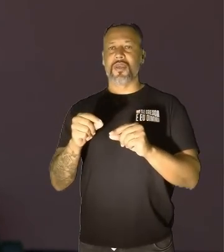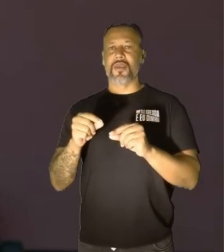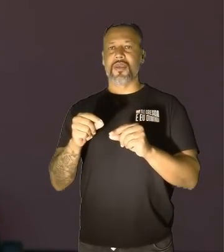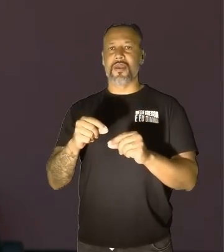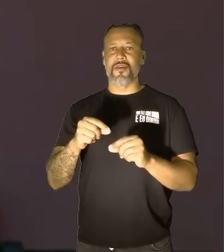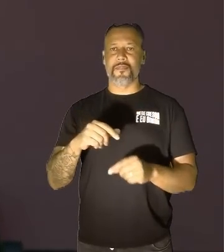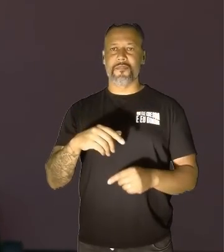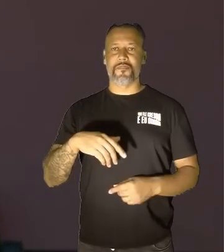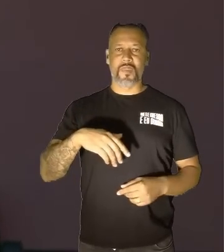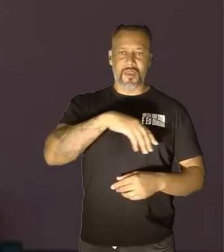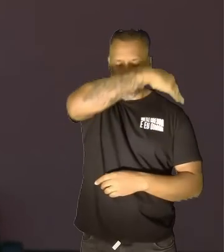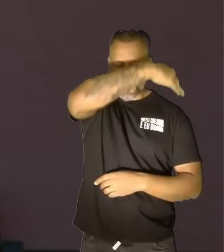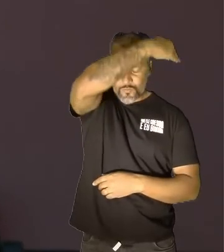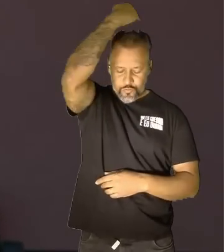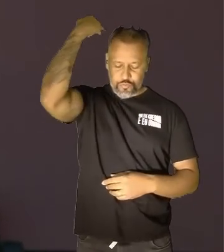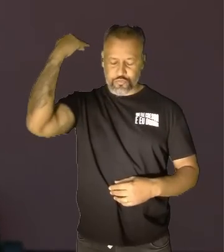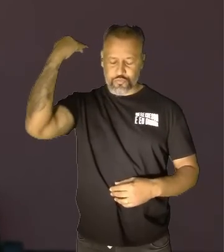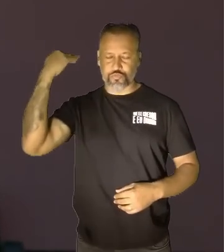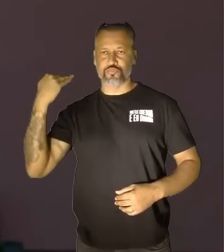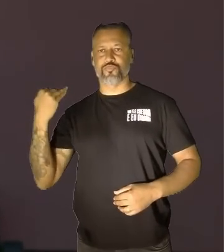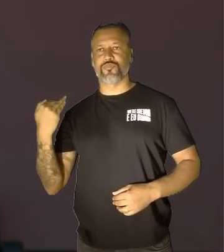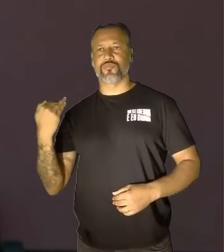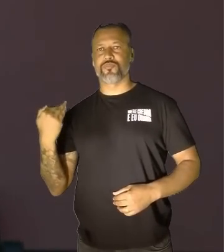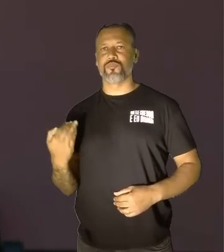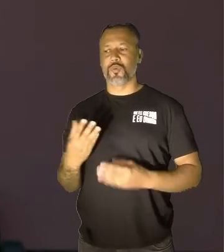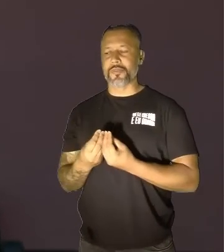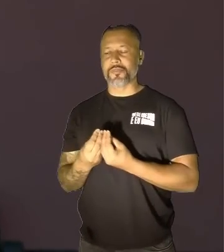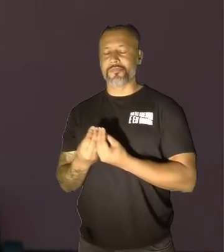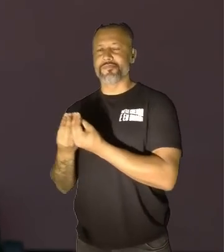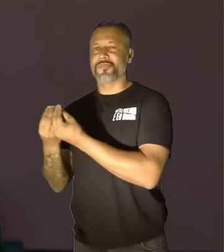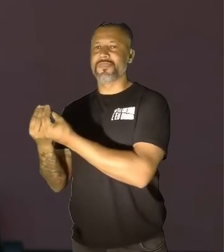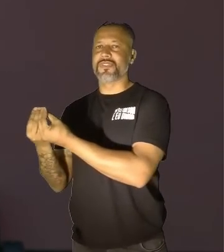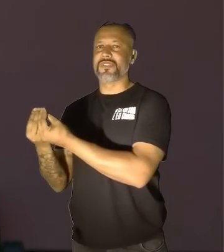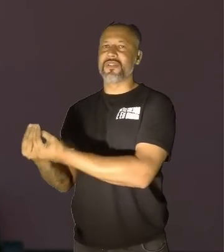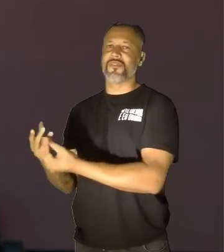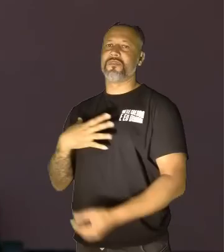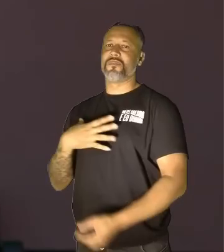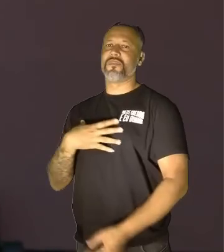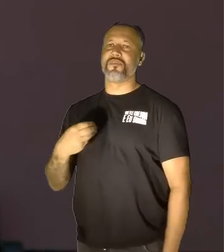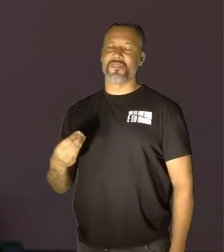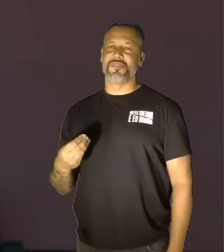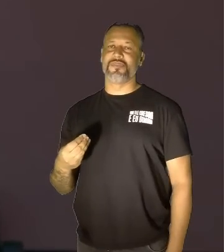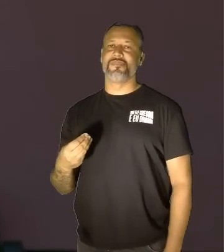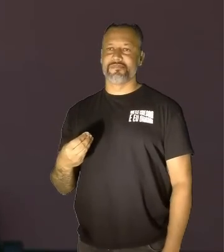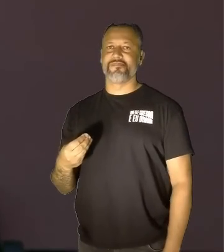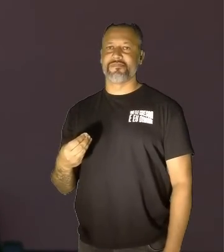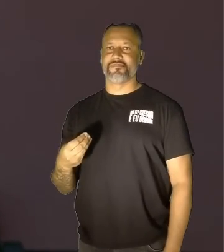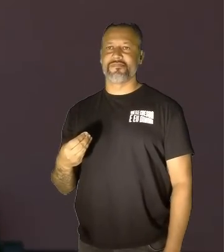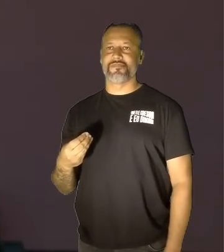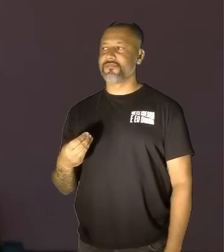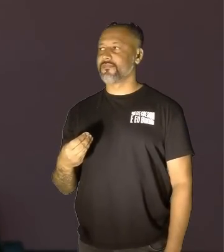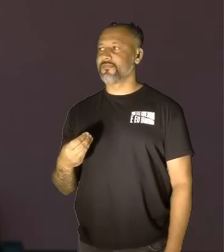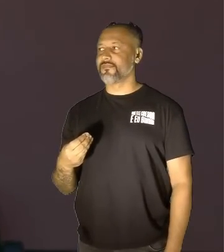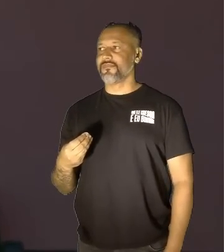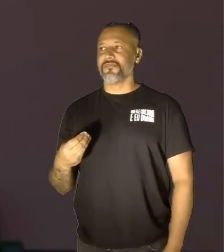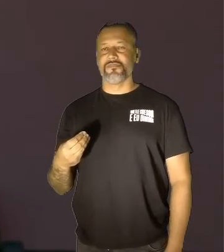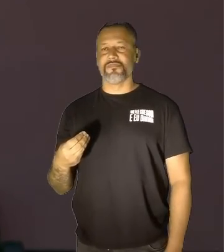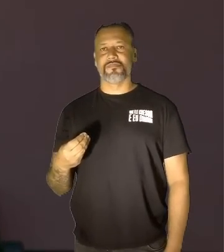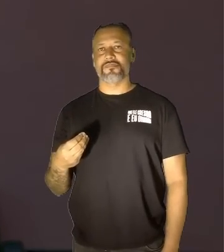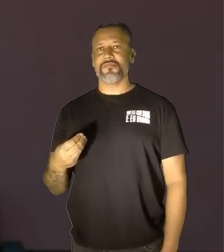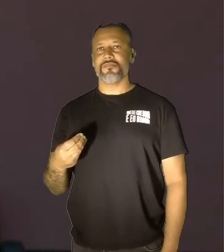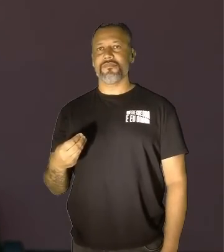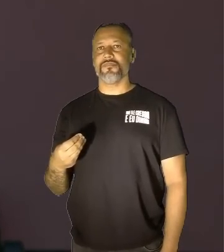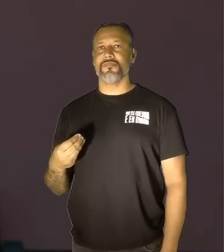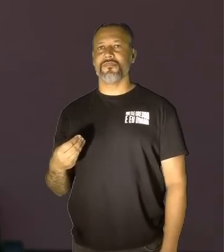Todos os anos, quando Ana ia visitar Samuel, o que ela levava? Uma túnica. No original,